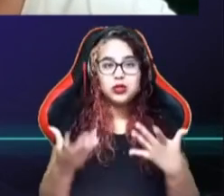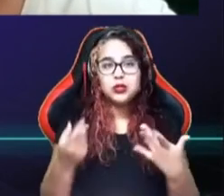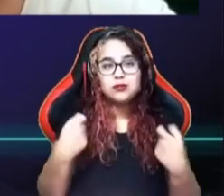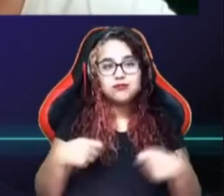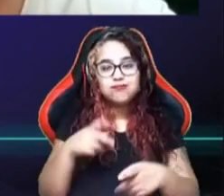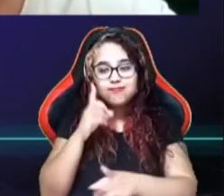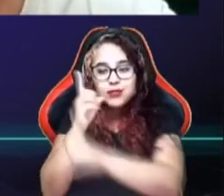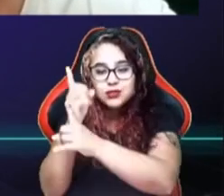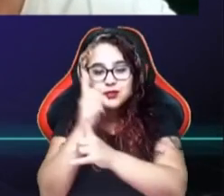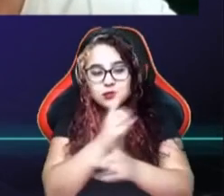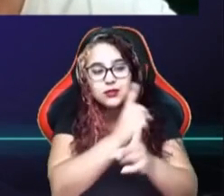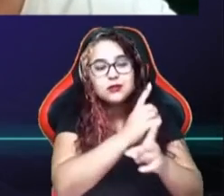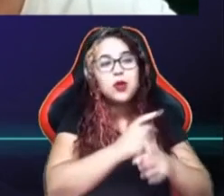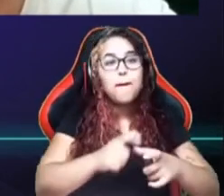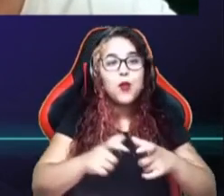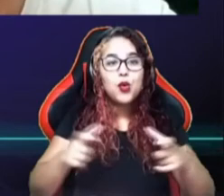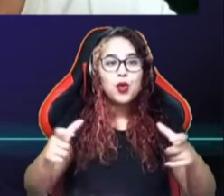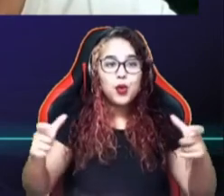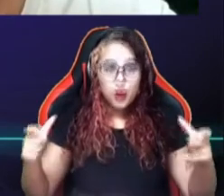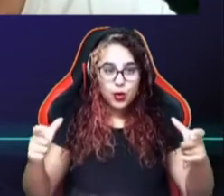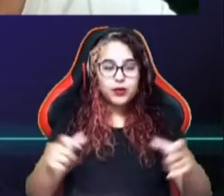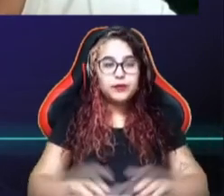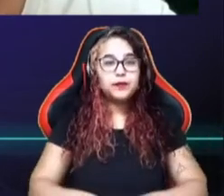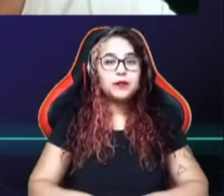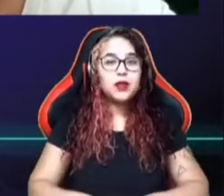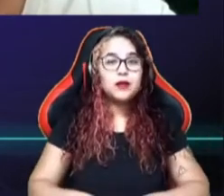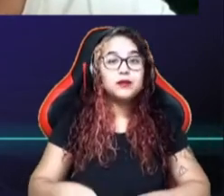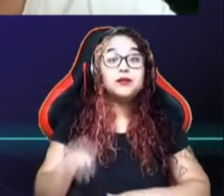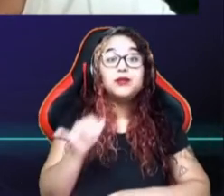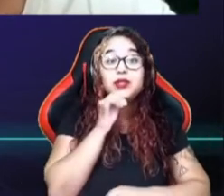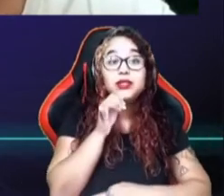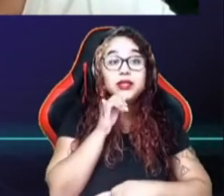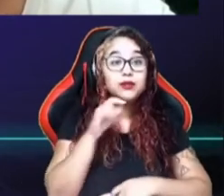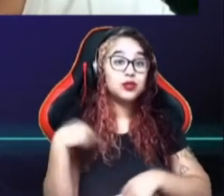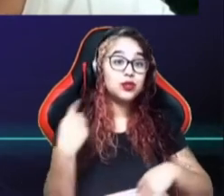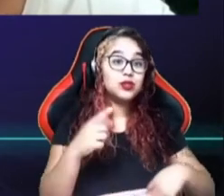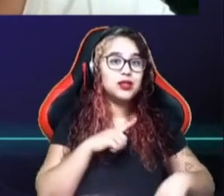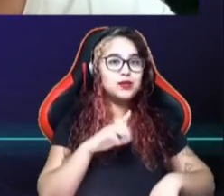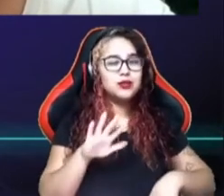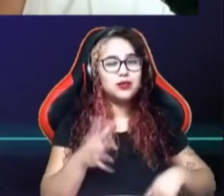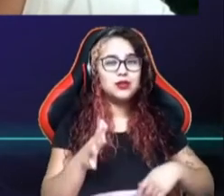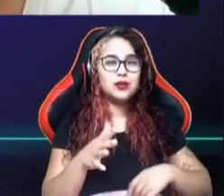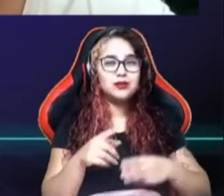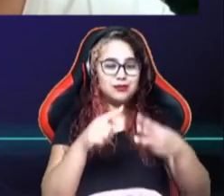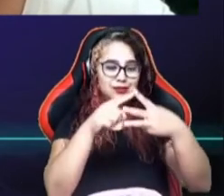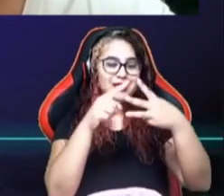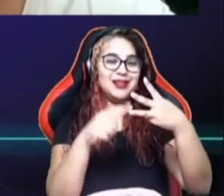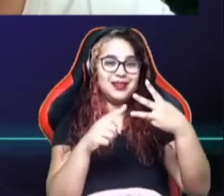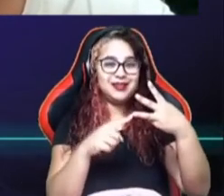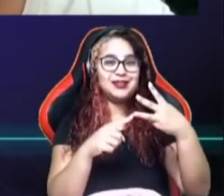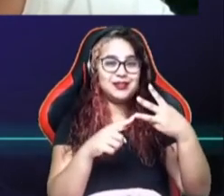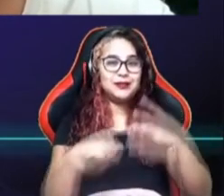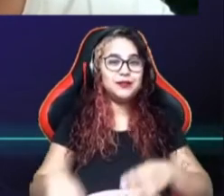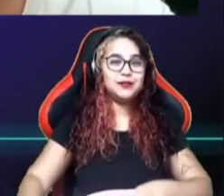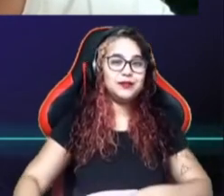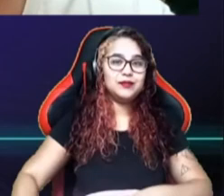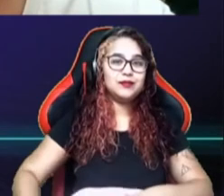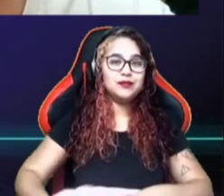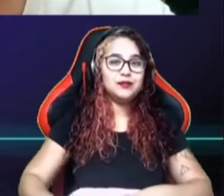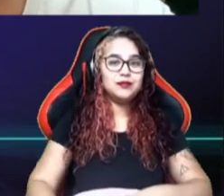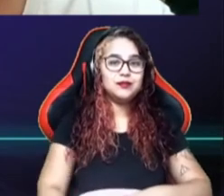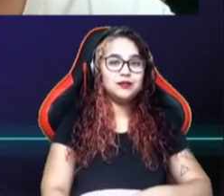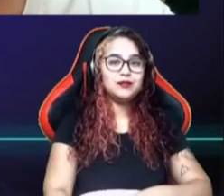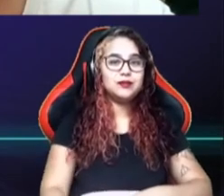crescem, né? Sim, a gente, por exemplo, tem meio que 3 níveis dentro do jogo. Tem um que é meio que o calendário que